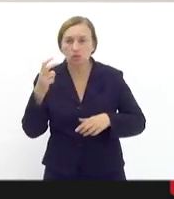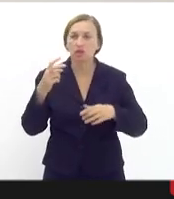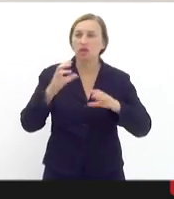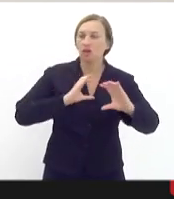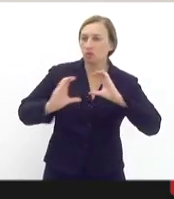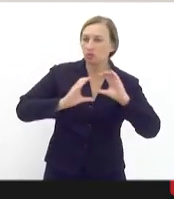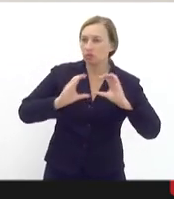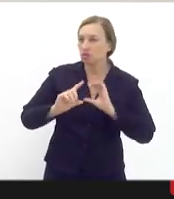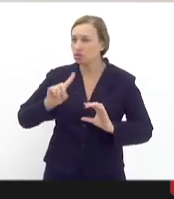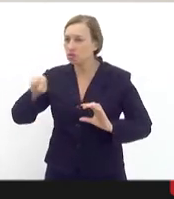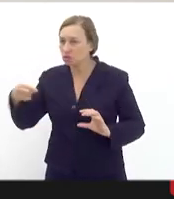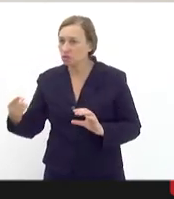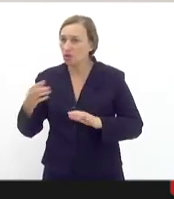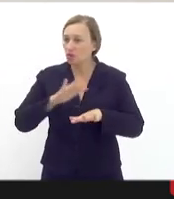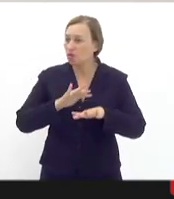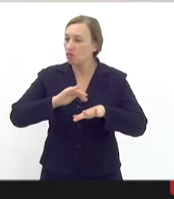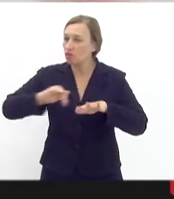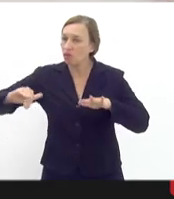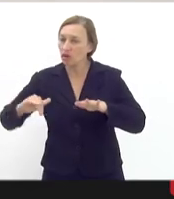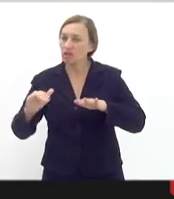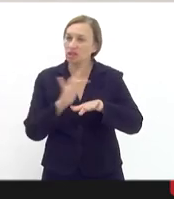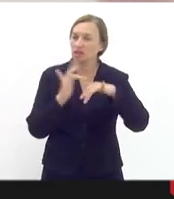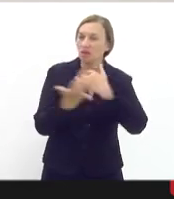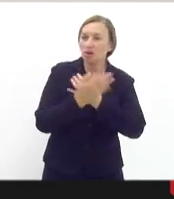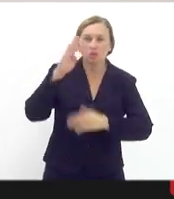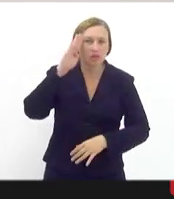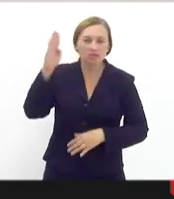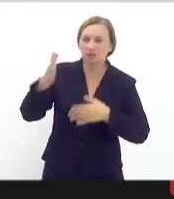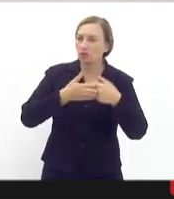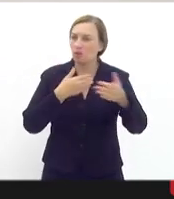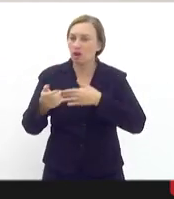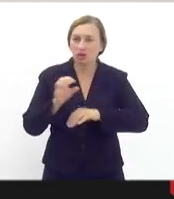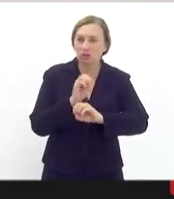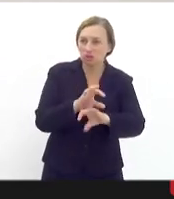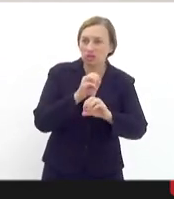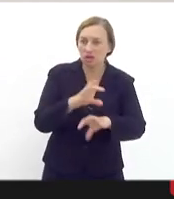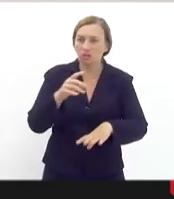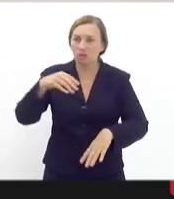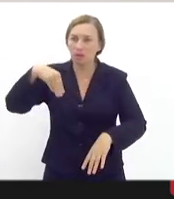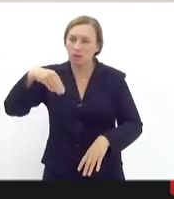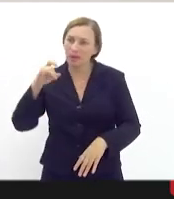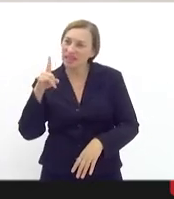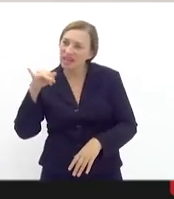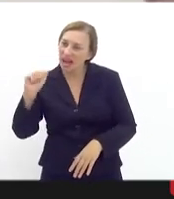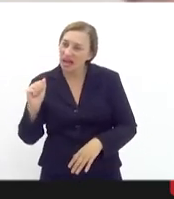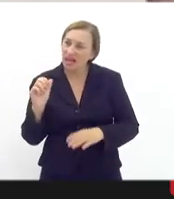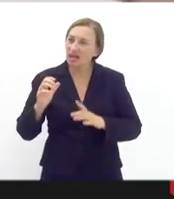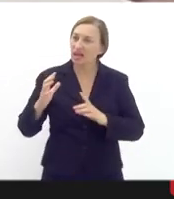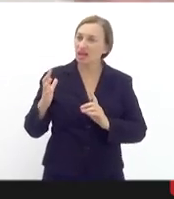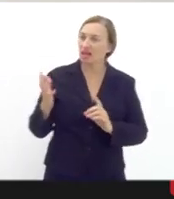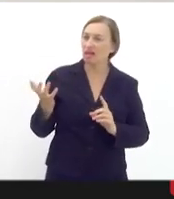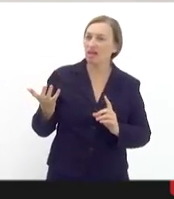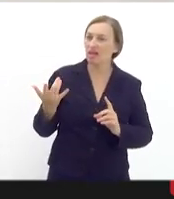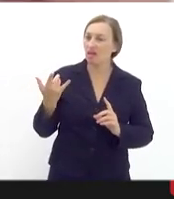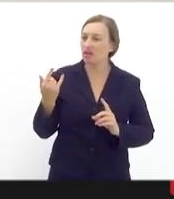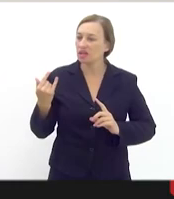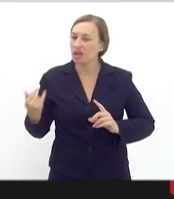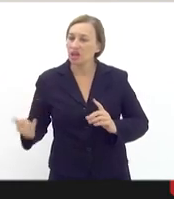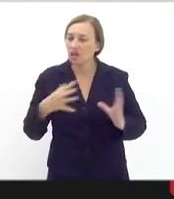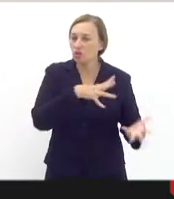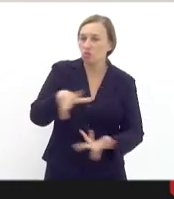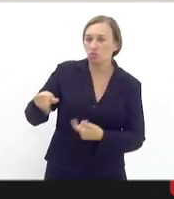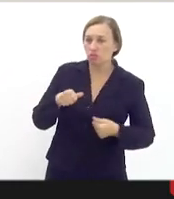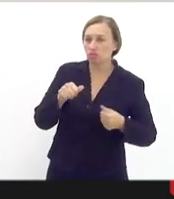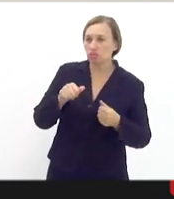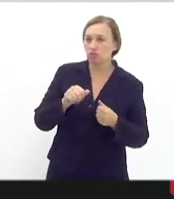outras coisas, fora das redes sociais. Eu acho que o principal objetivo de qualquer educação midiática é atrair um ambiente digital fora